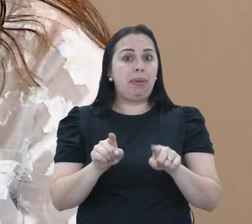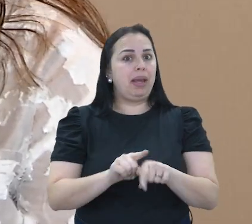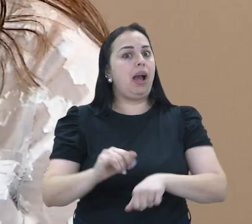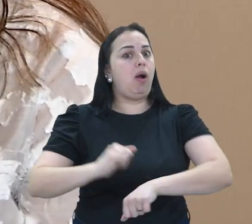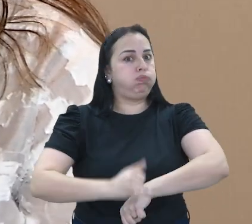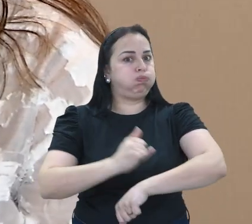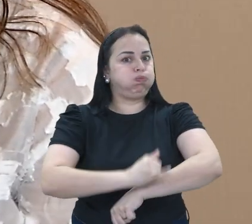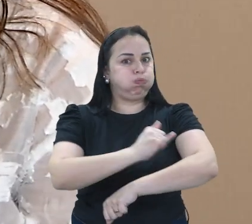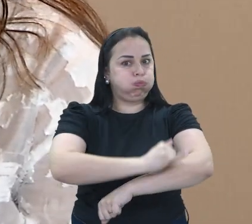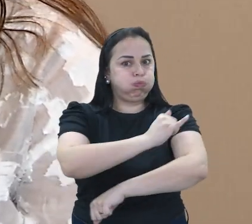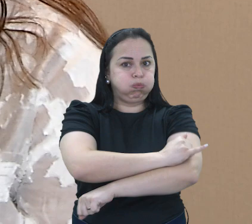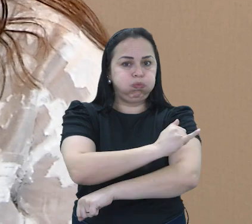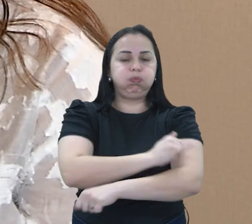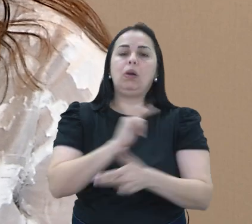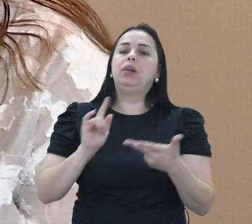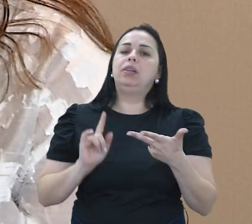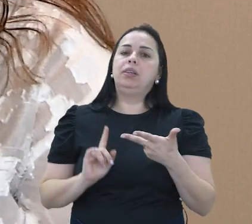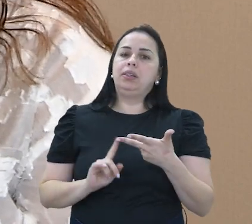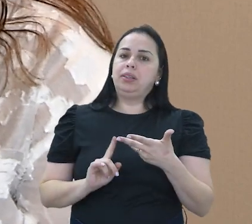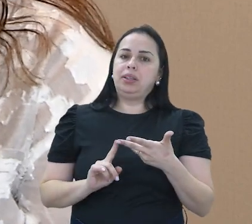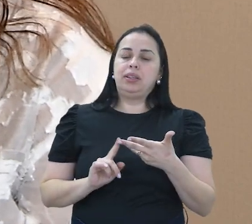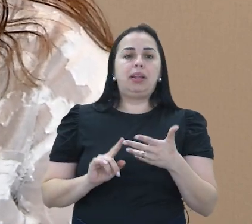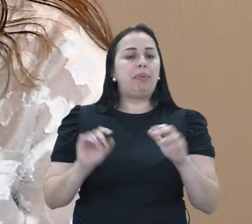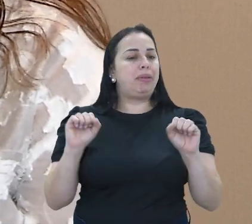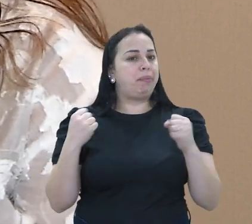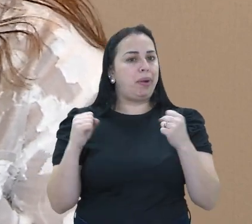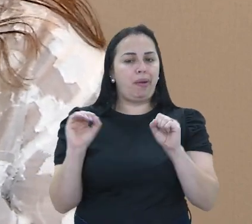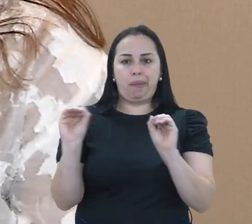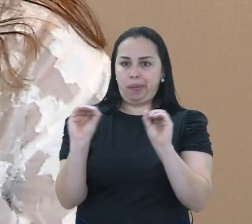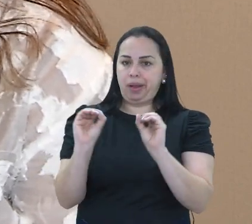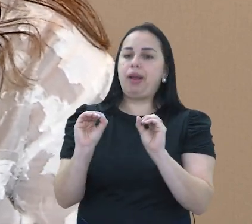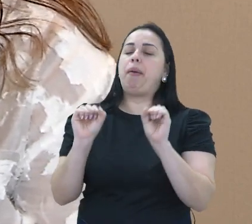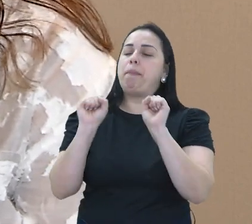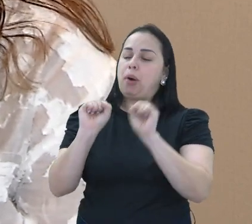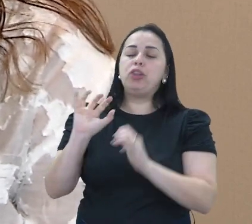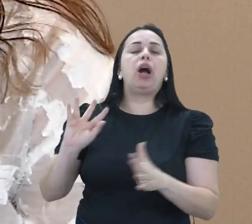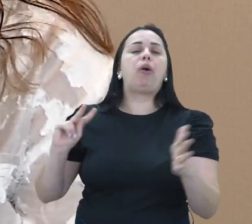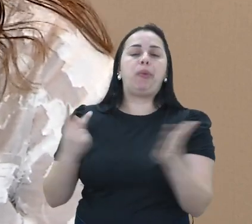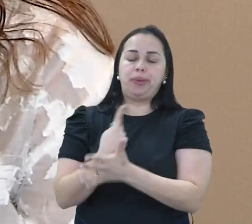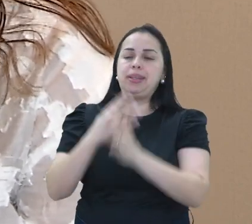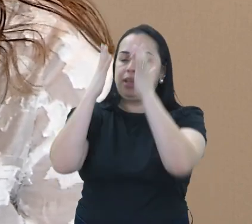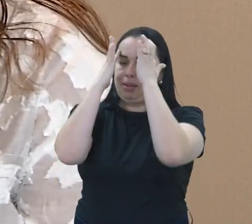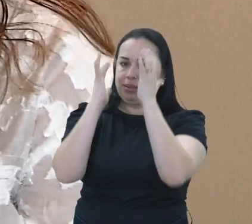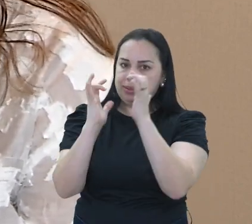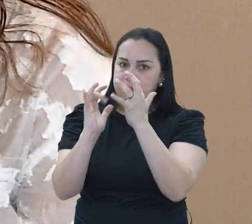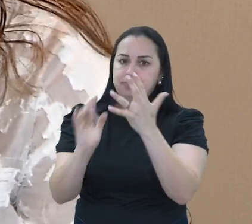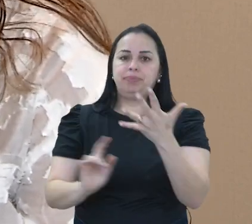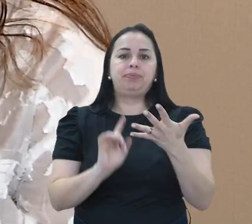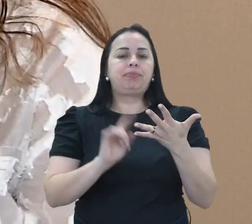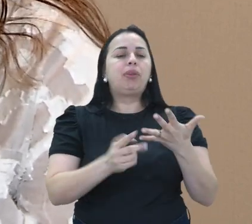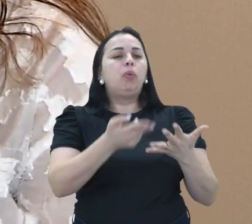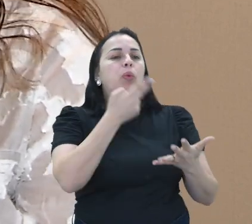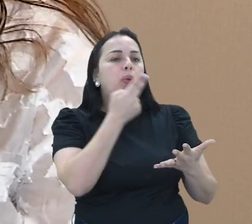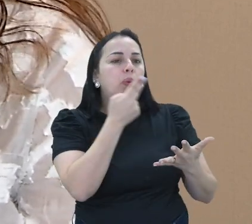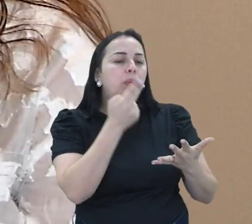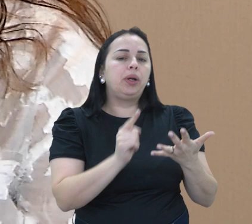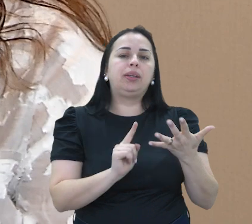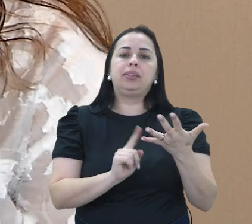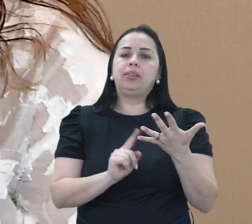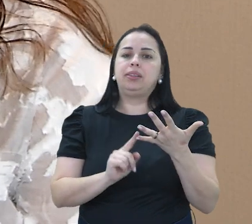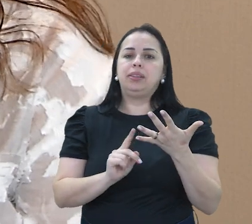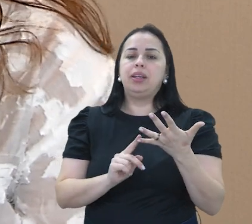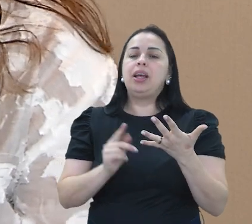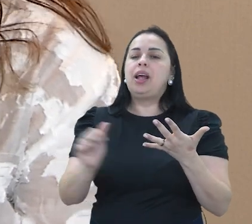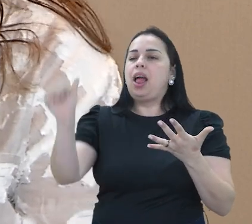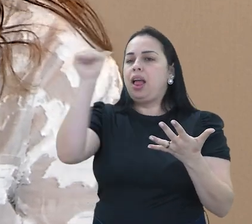é um fator de risco muito significativo, assim como não praticar atividade física, o sedentarismo em si,